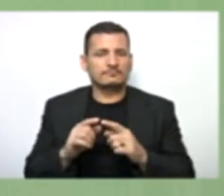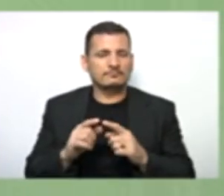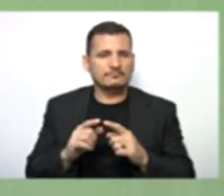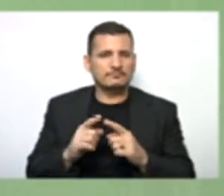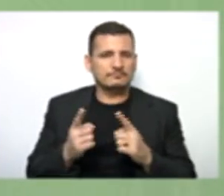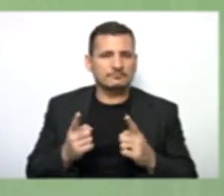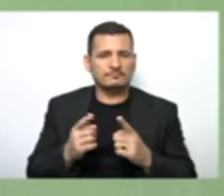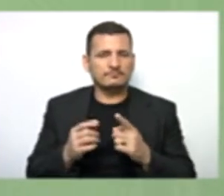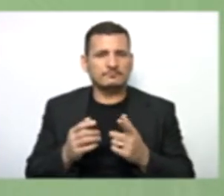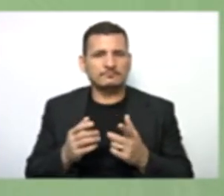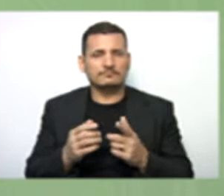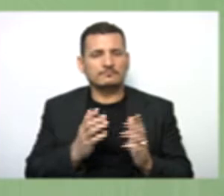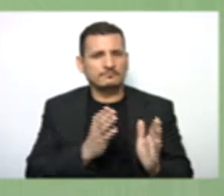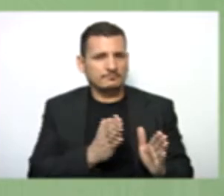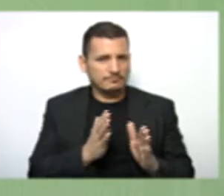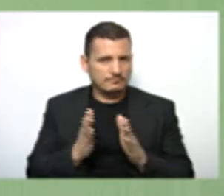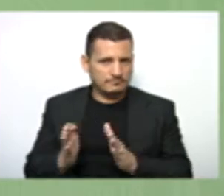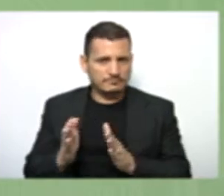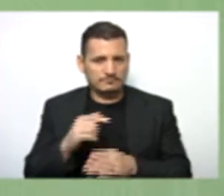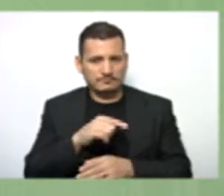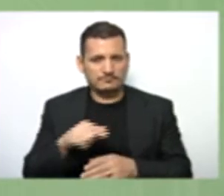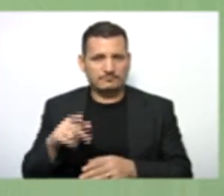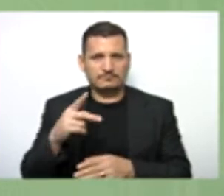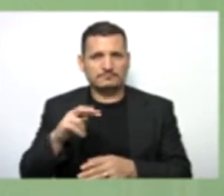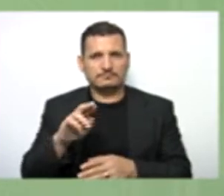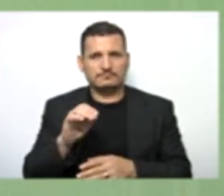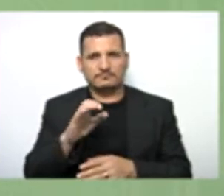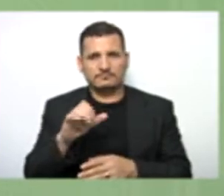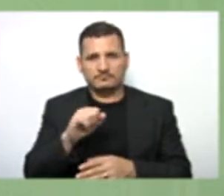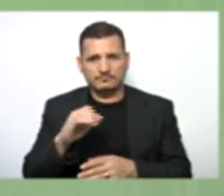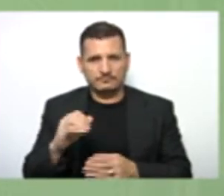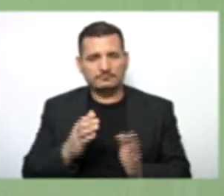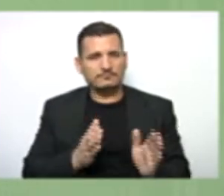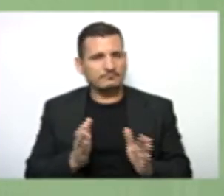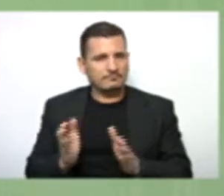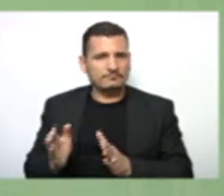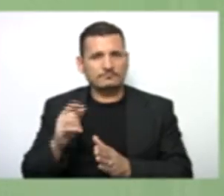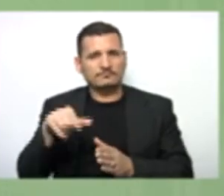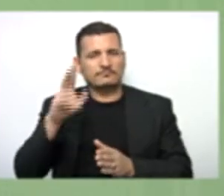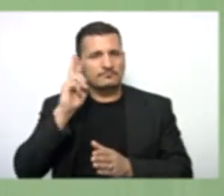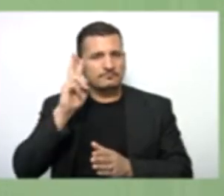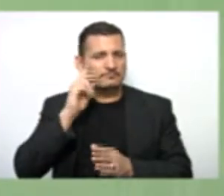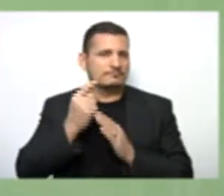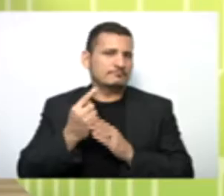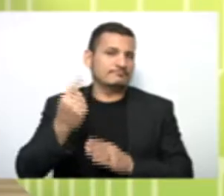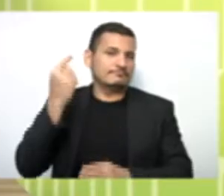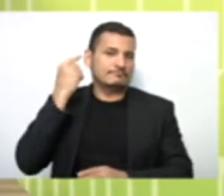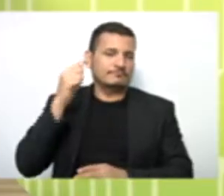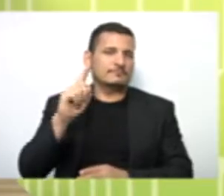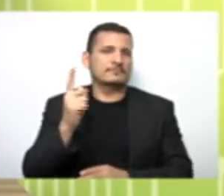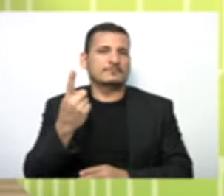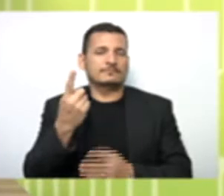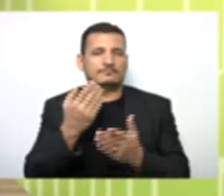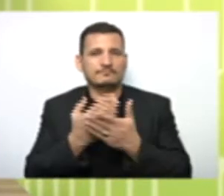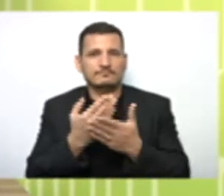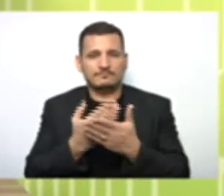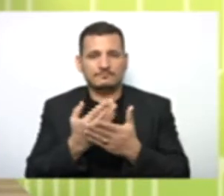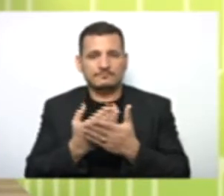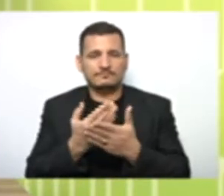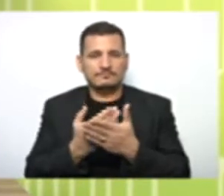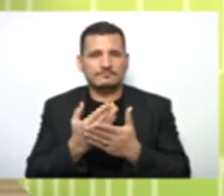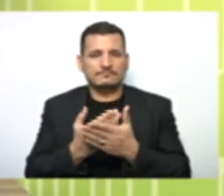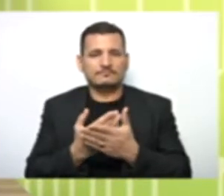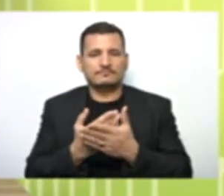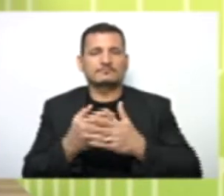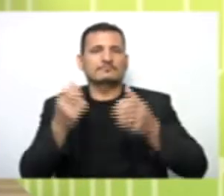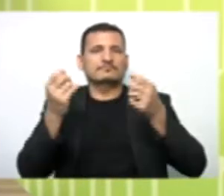gente fala do processo, quando o processo está em execução, vocês lembram quando a gente falou lá nas primeiras aulas, né? Que tinha